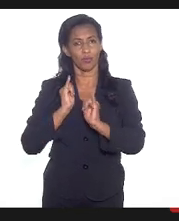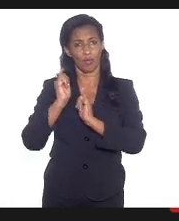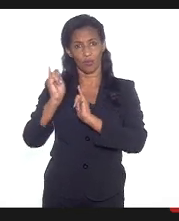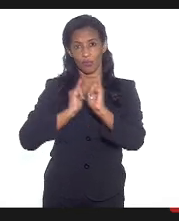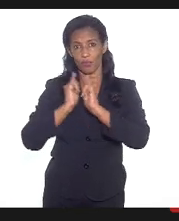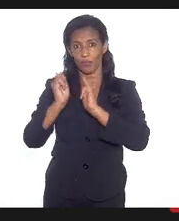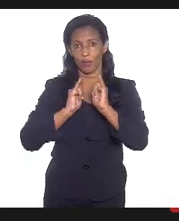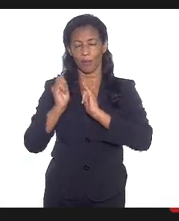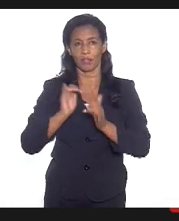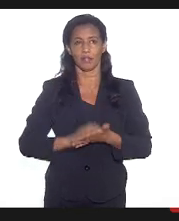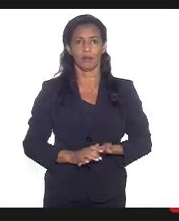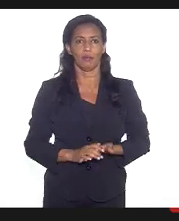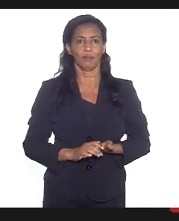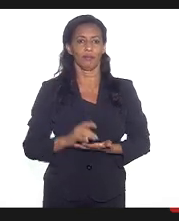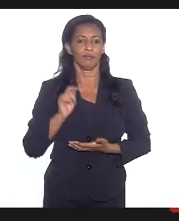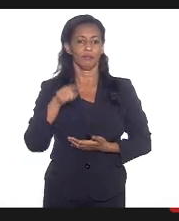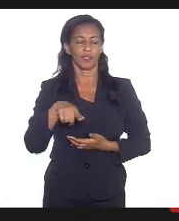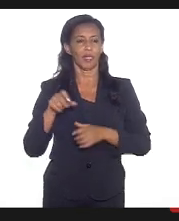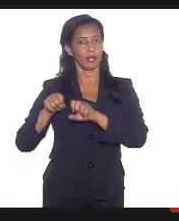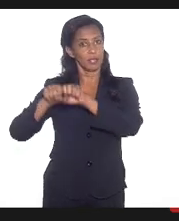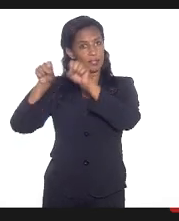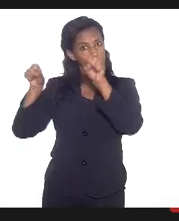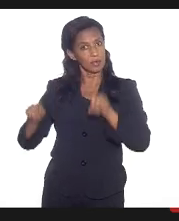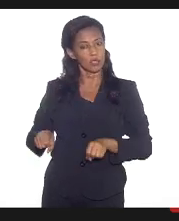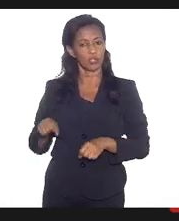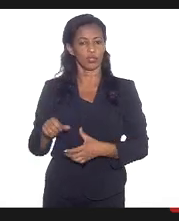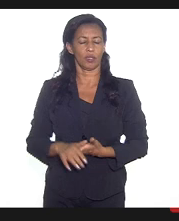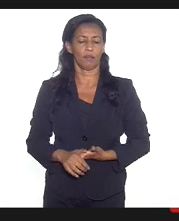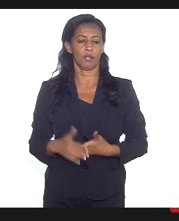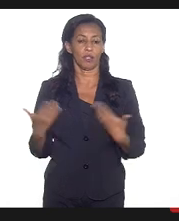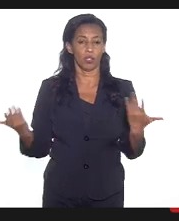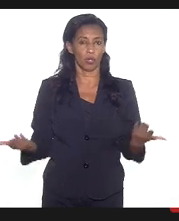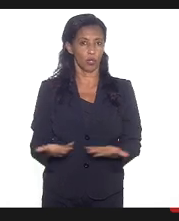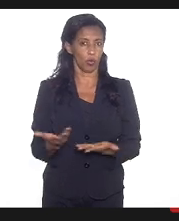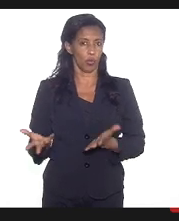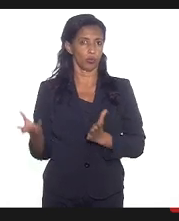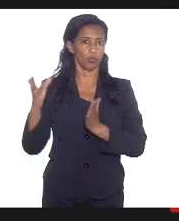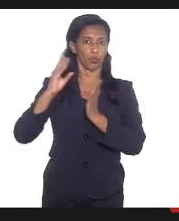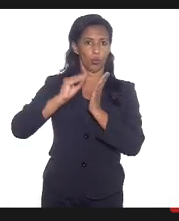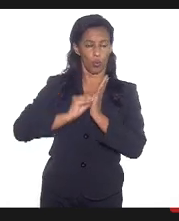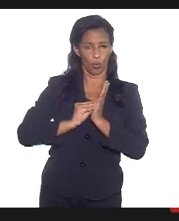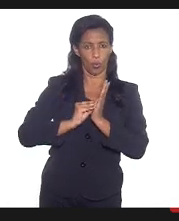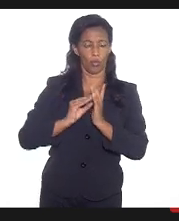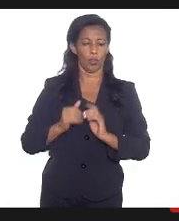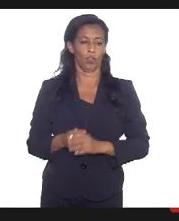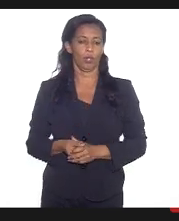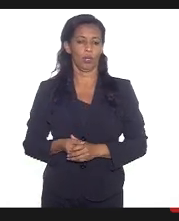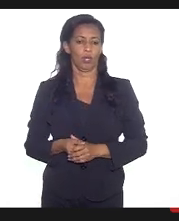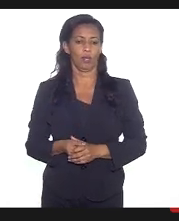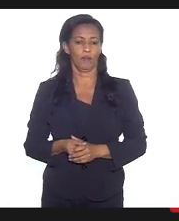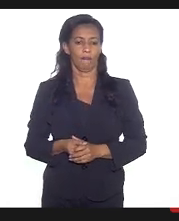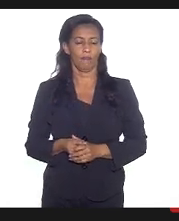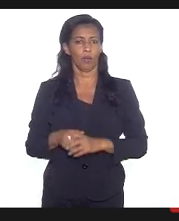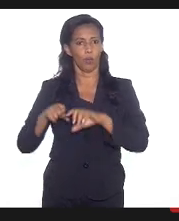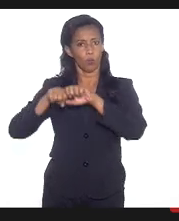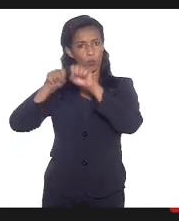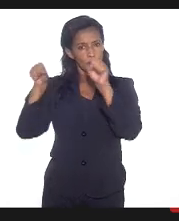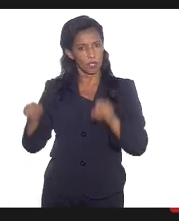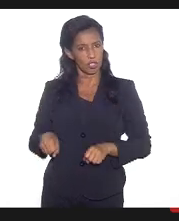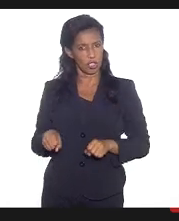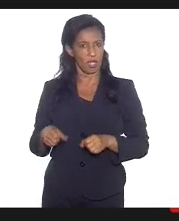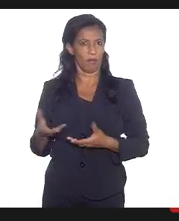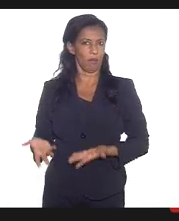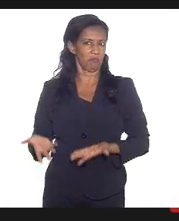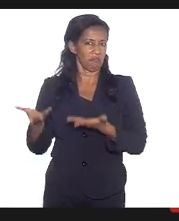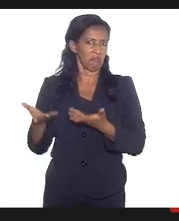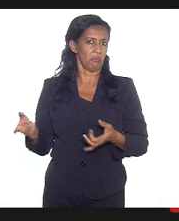era através desse sistema. E hoje ele coloca como esse sistema sendo recepcionado, como